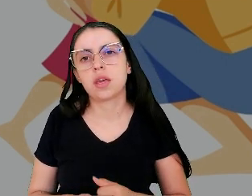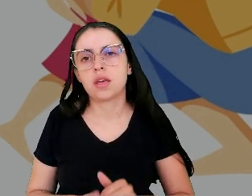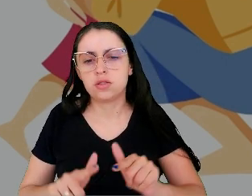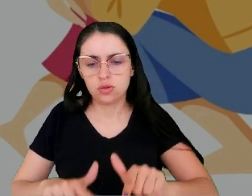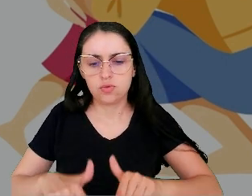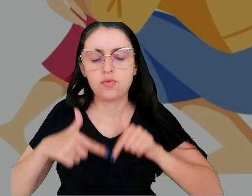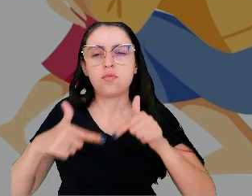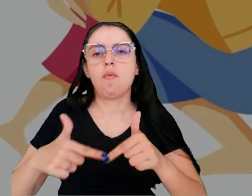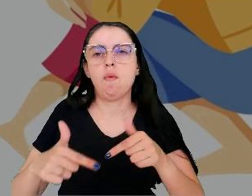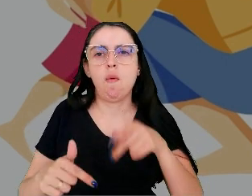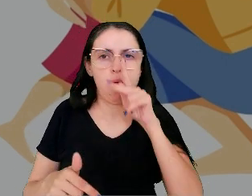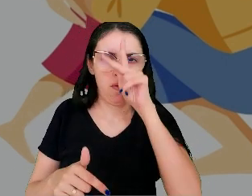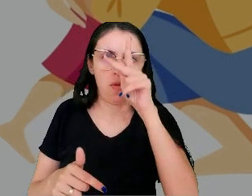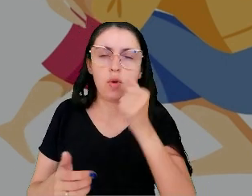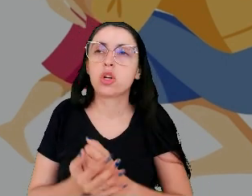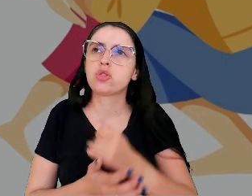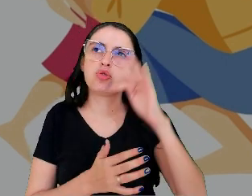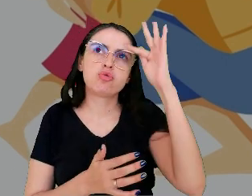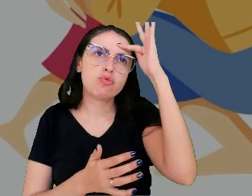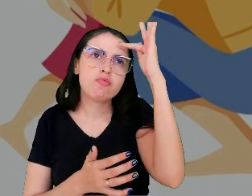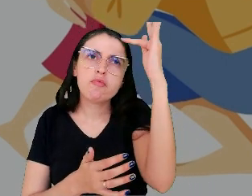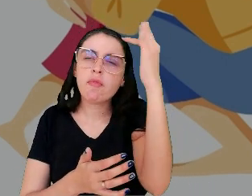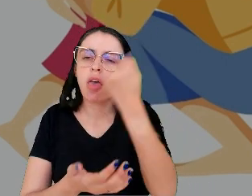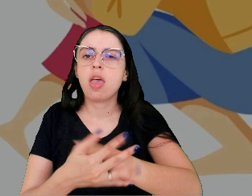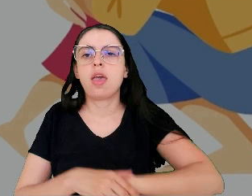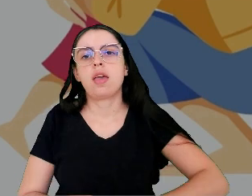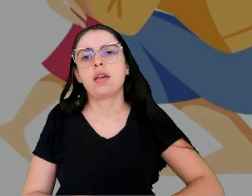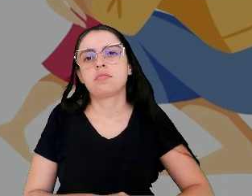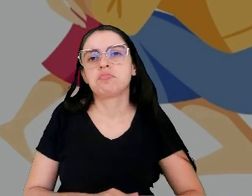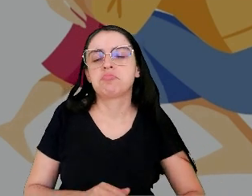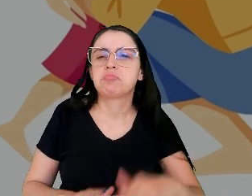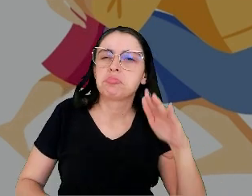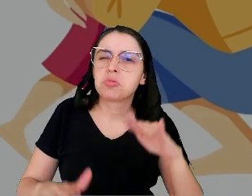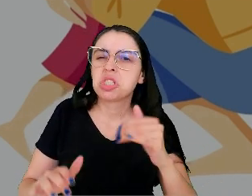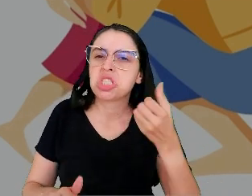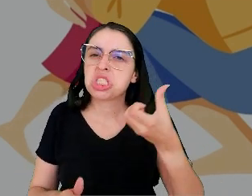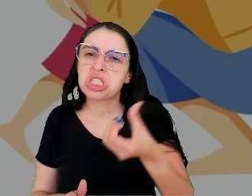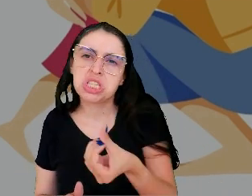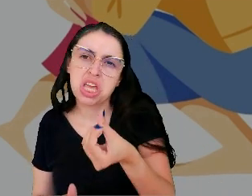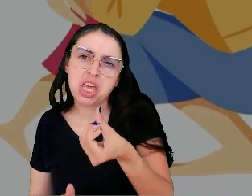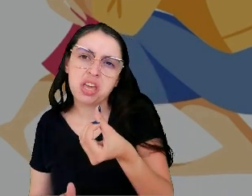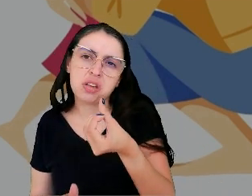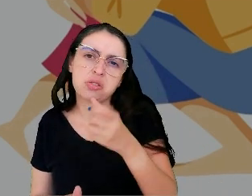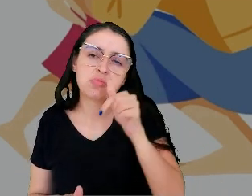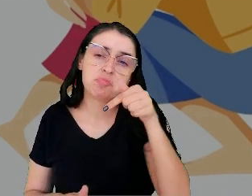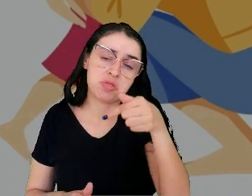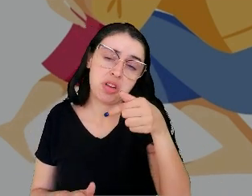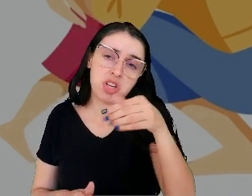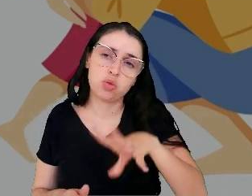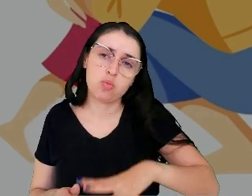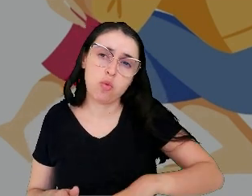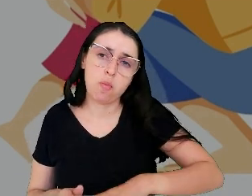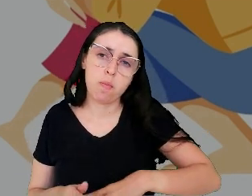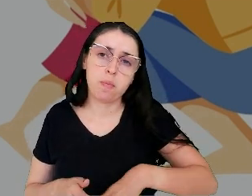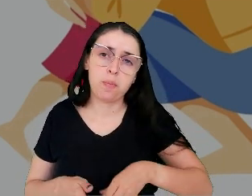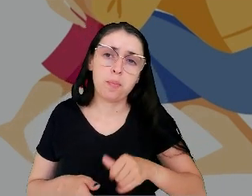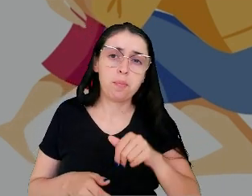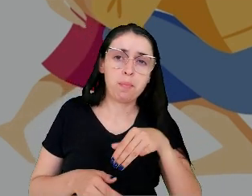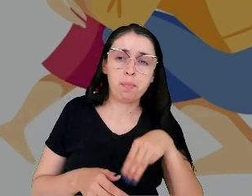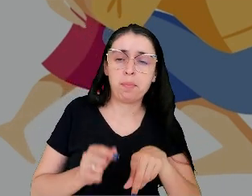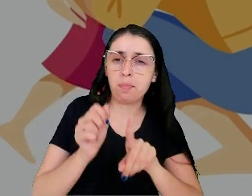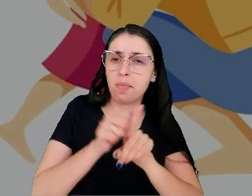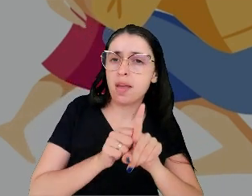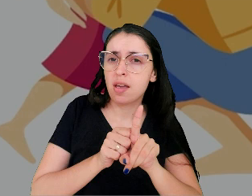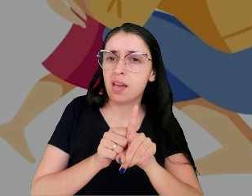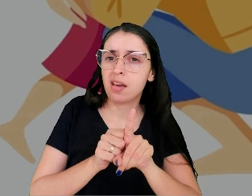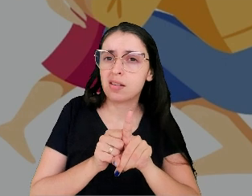mulher de fé, que mais ou menos aí no sexto para o sétimo mês contraiu a Covid, agravou, teve